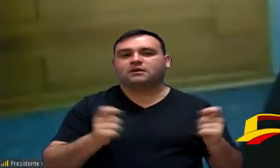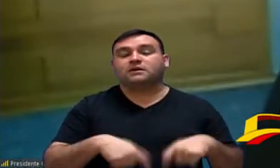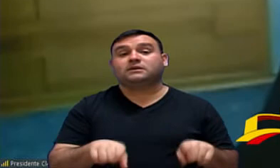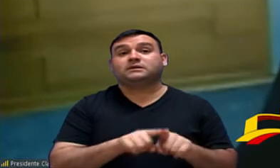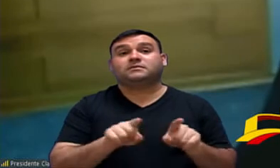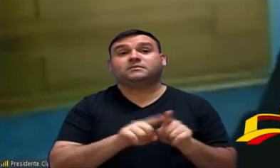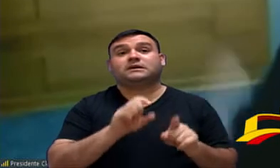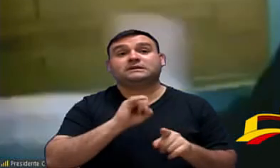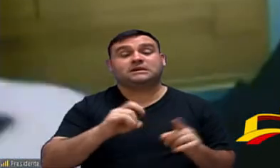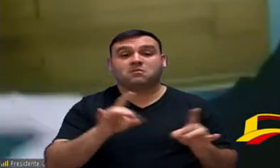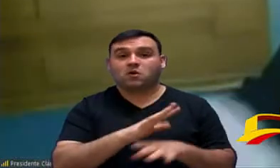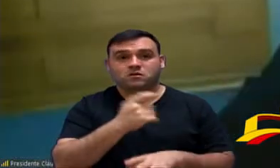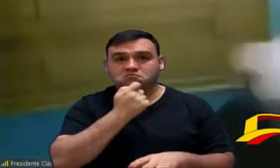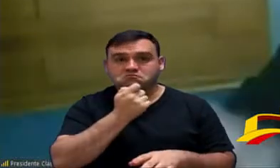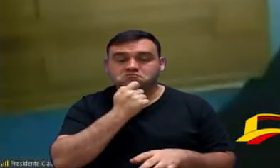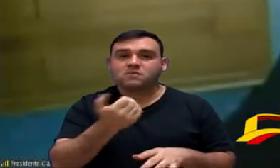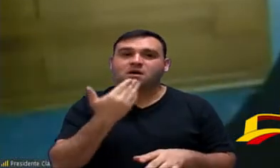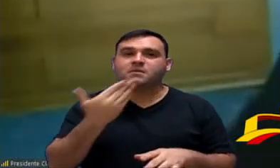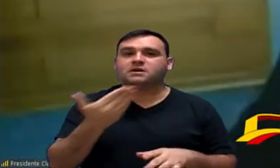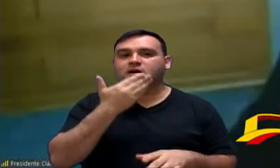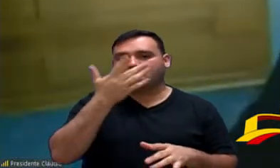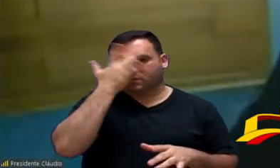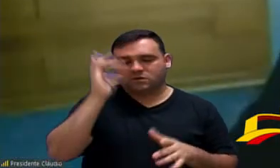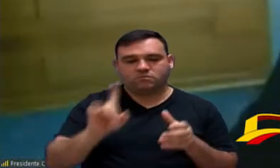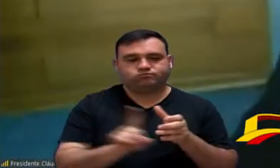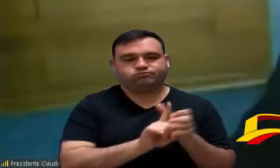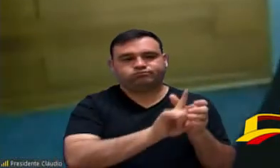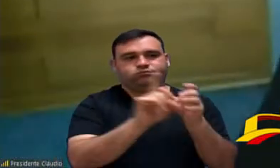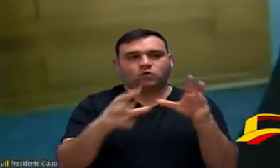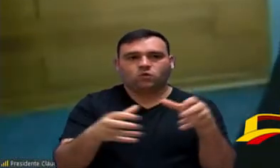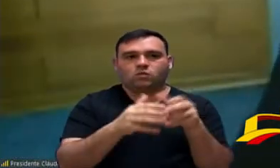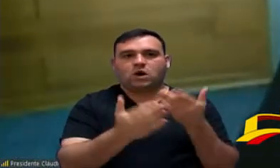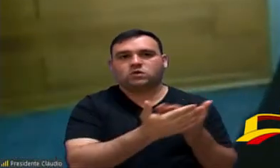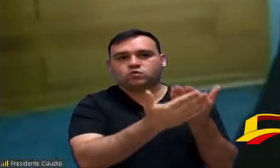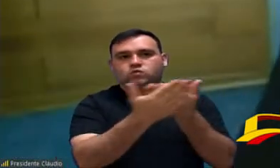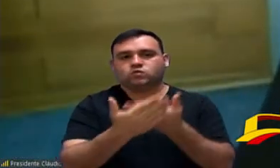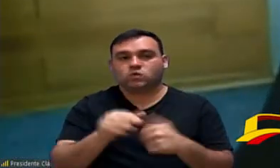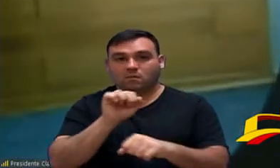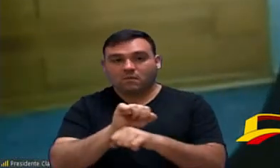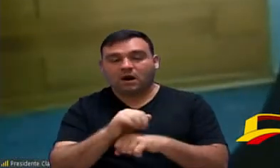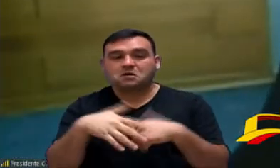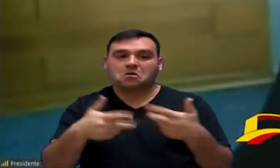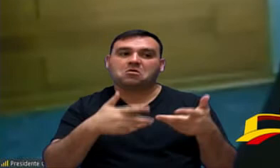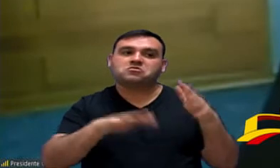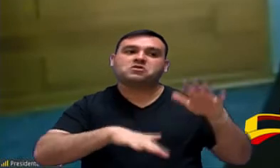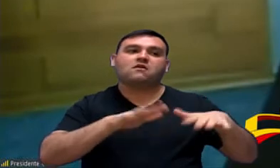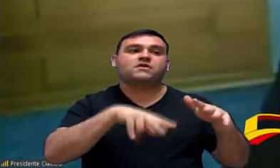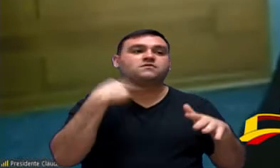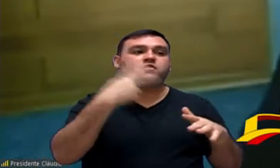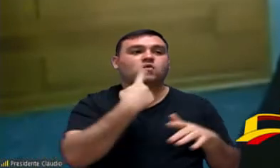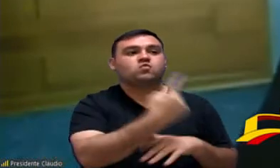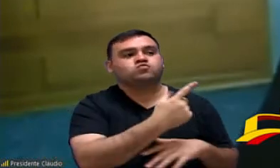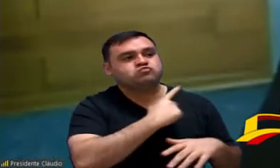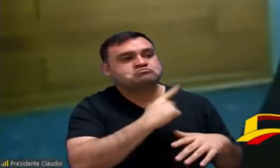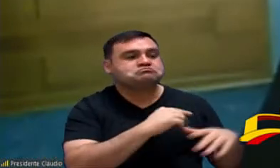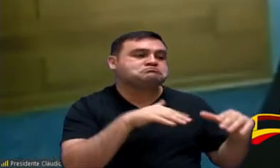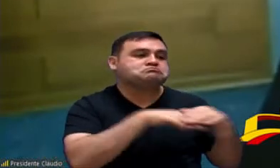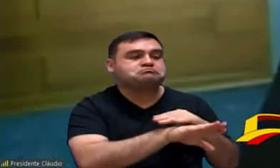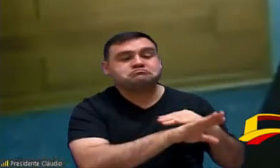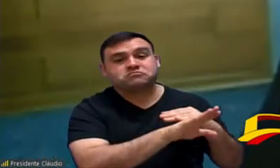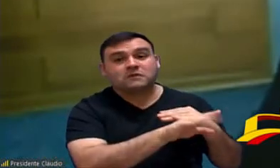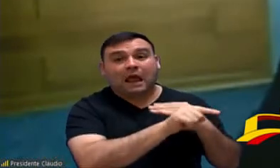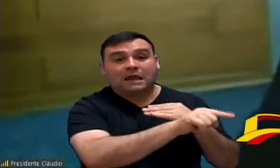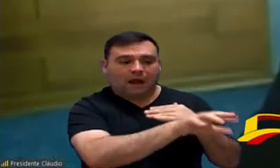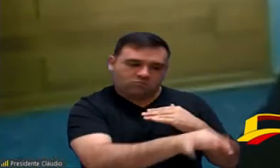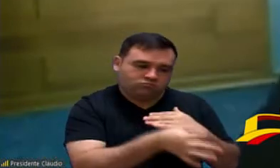se ele não estiver pronto, pedir para os membros das comissões, que está parado, se tiver, está na mão de algum vereador, para que eles possam dar esse